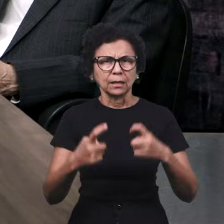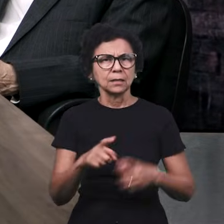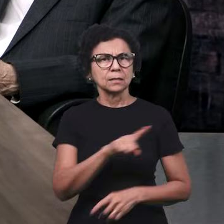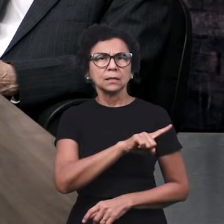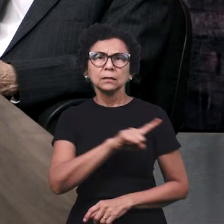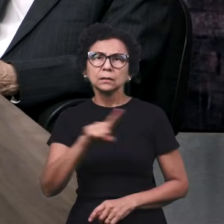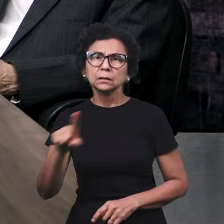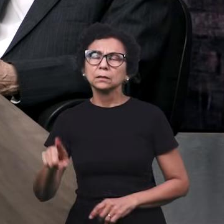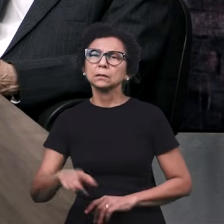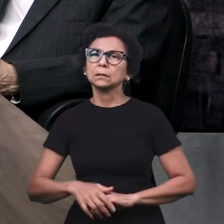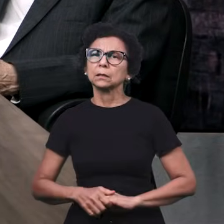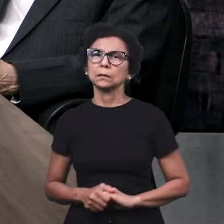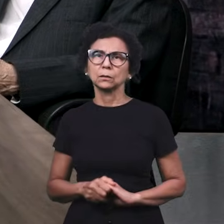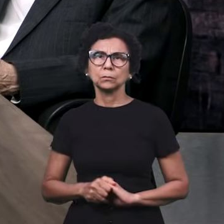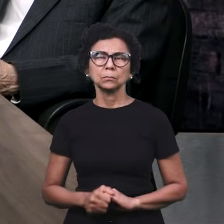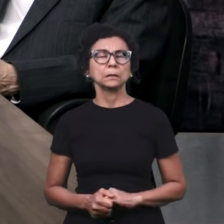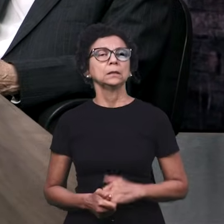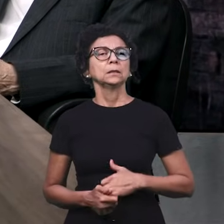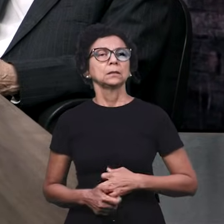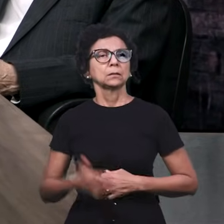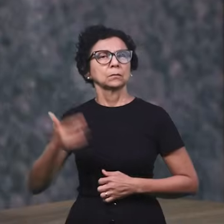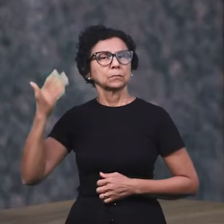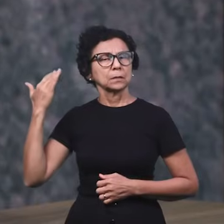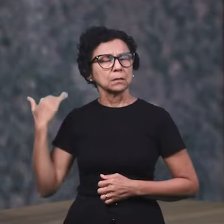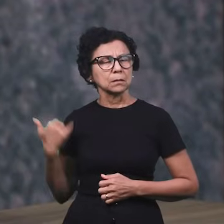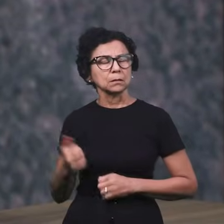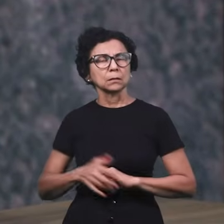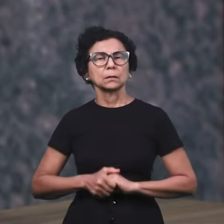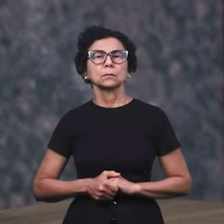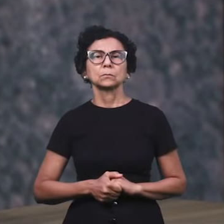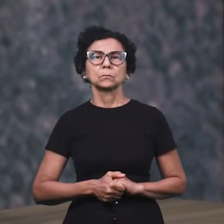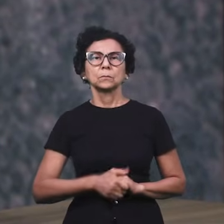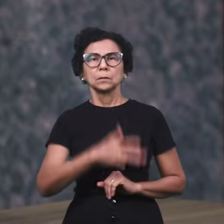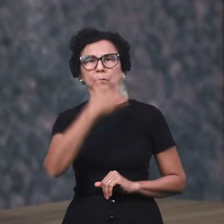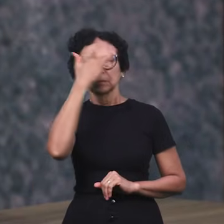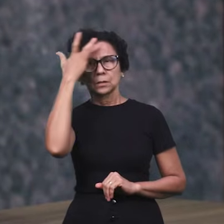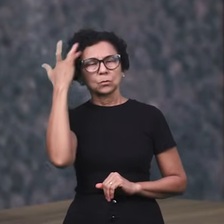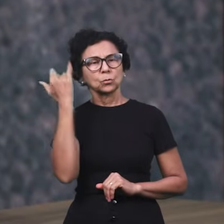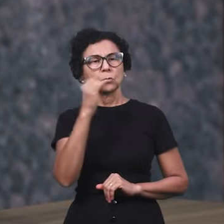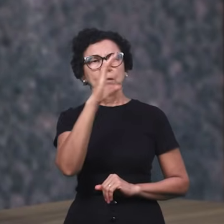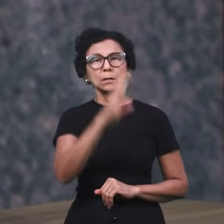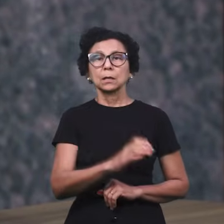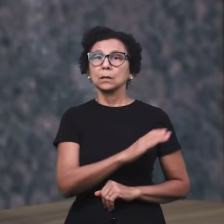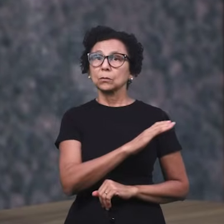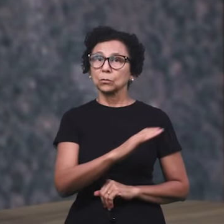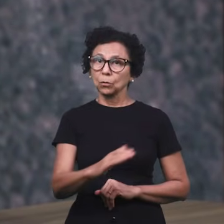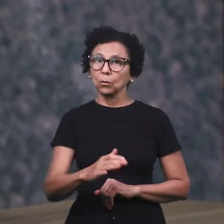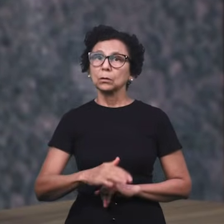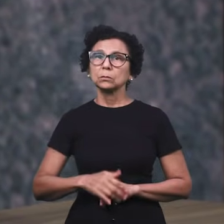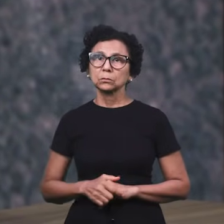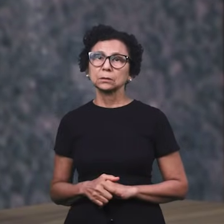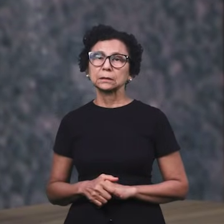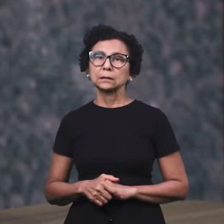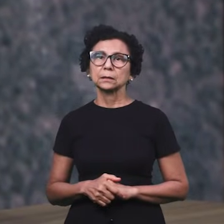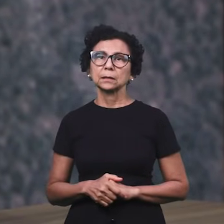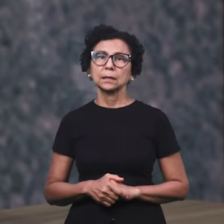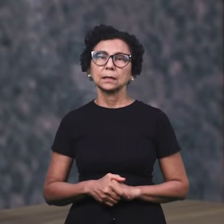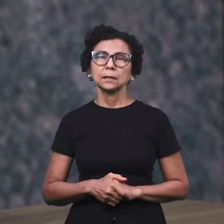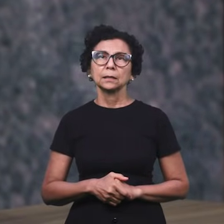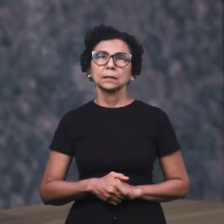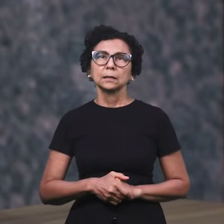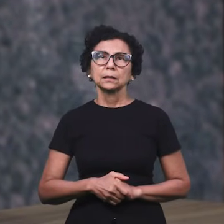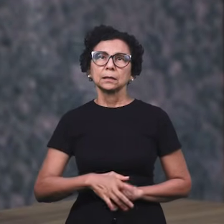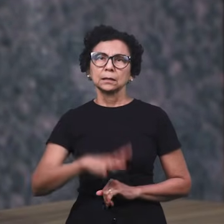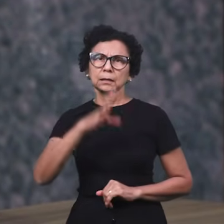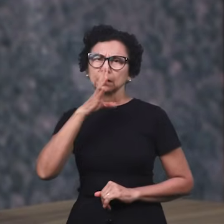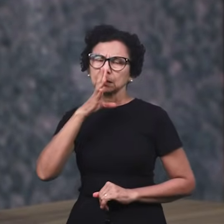Deus, denunciada por religiosos daquela época, religiosos católicos, inclusive com Bartolomé de las Casas, que